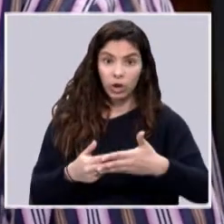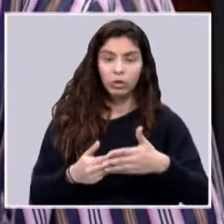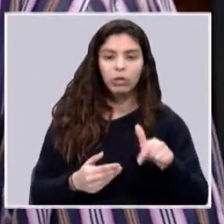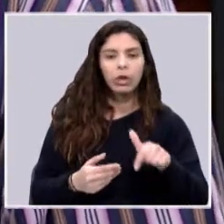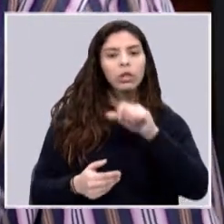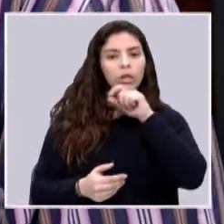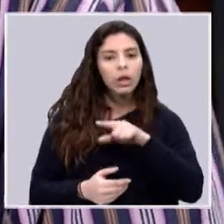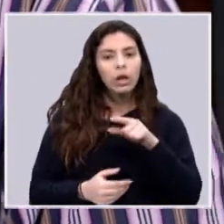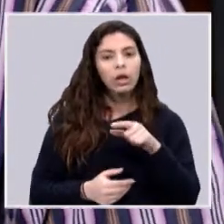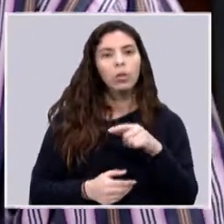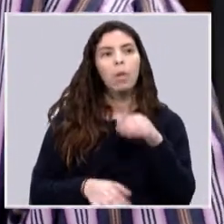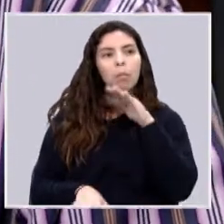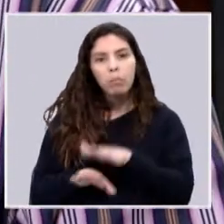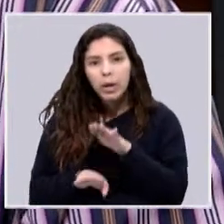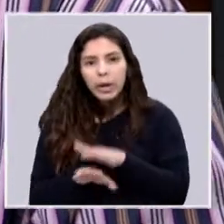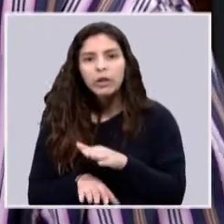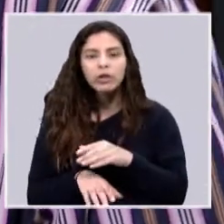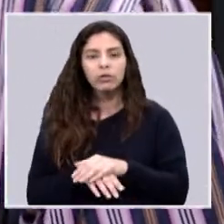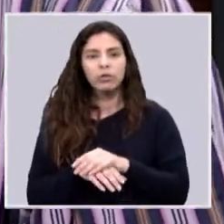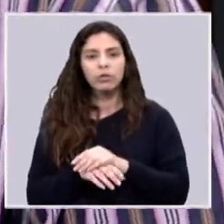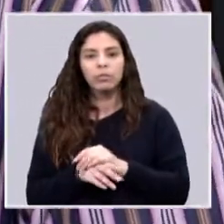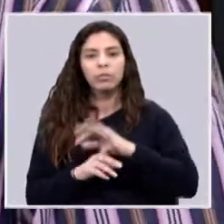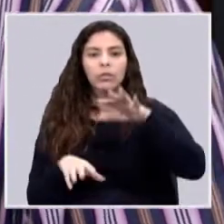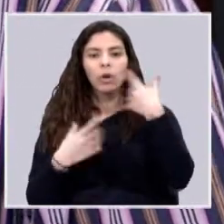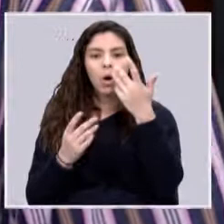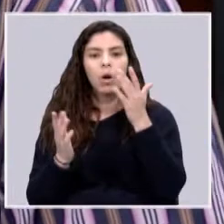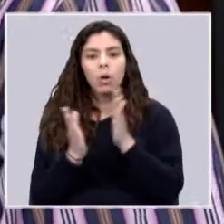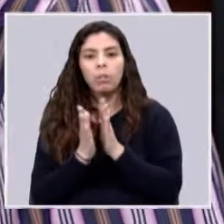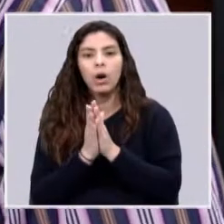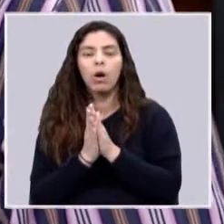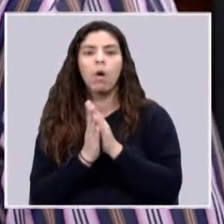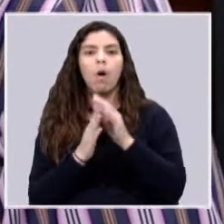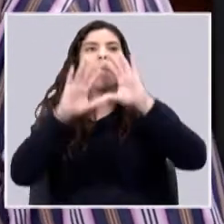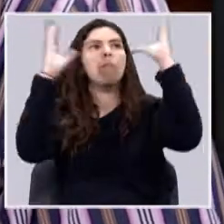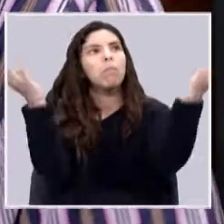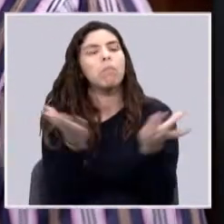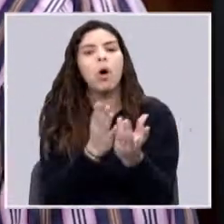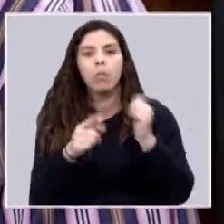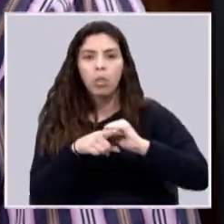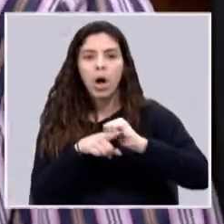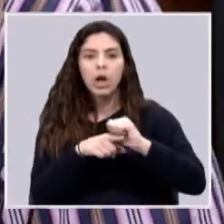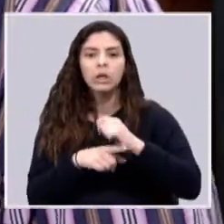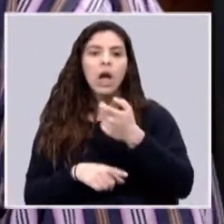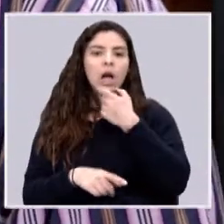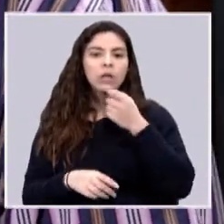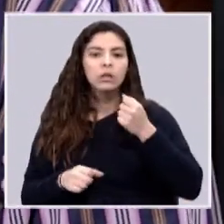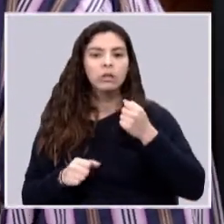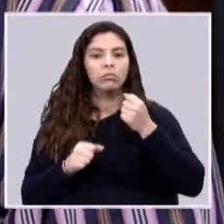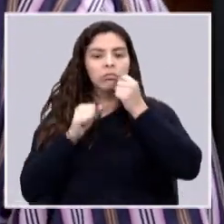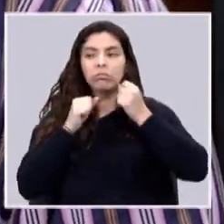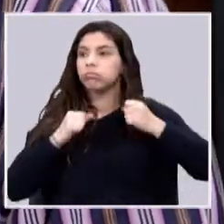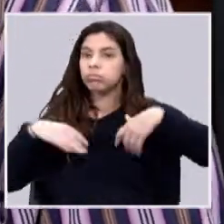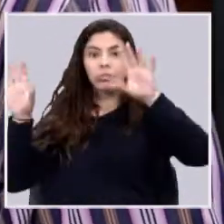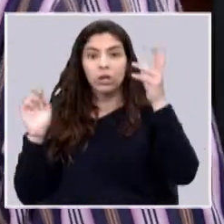condicionados a aceitarem peixe, etc., por mandarem uns pinotes e baterem numa bola de borracha. Se os soltarmos no